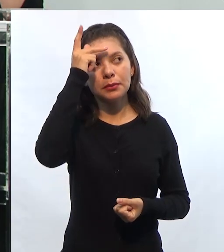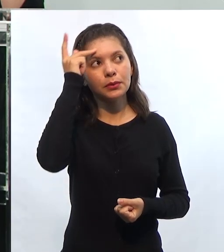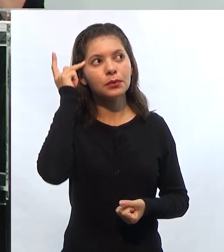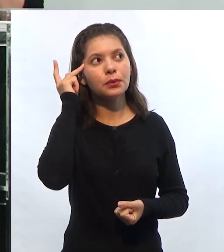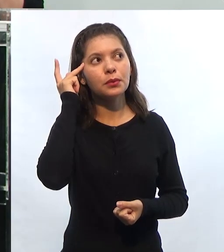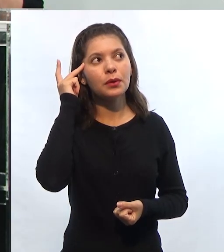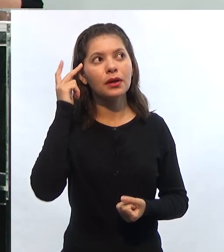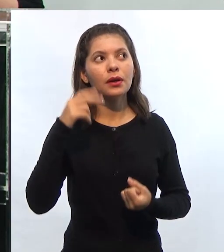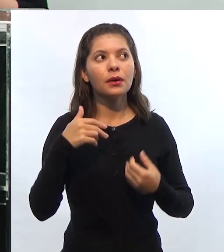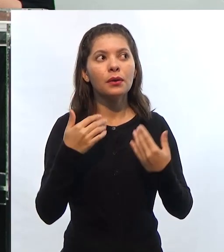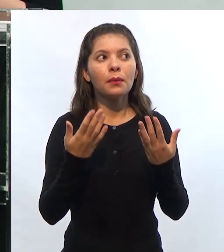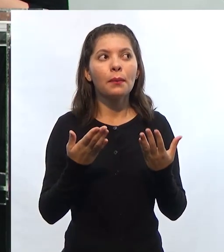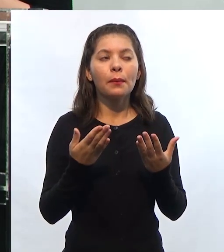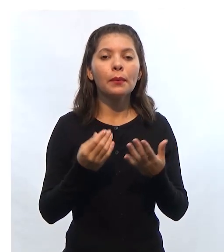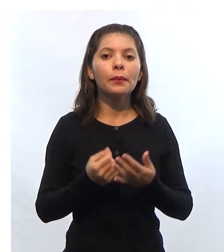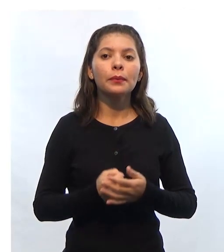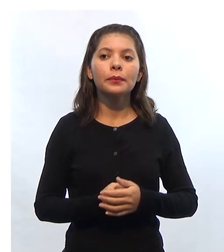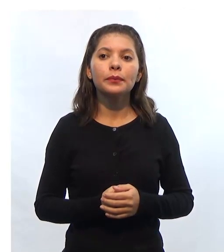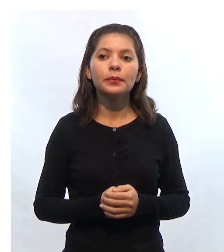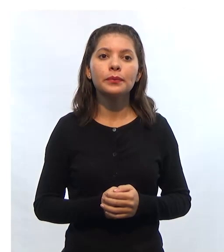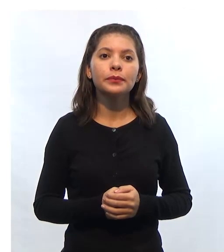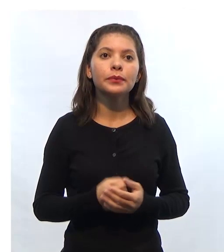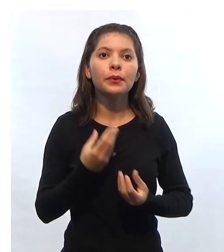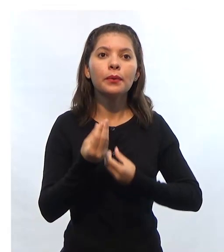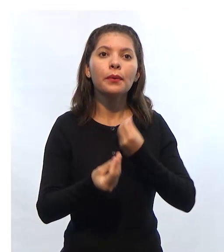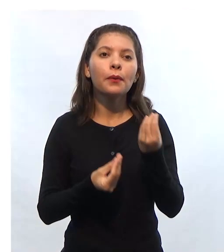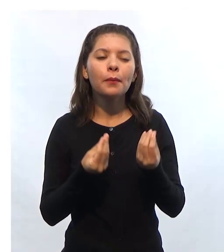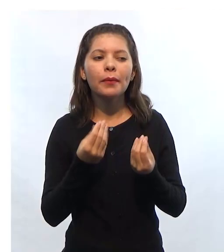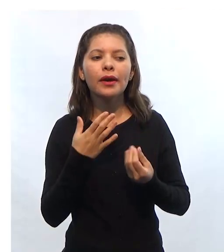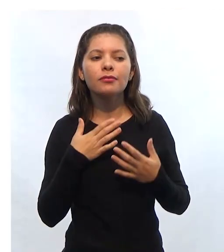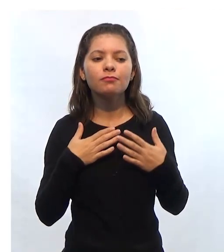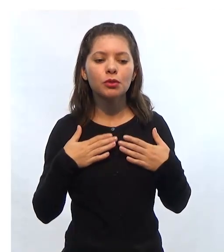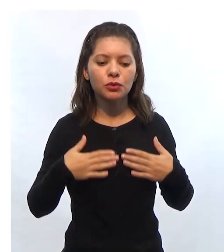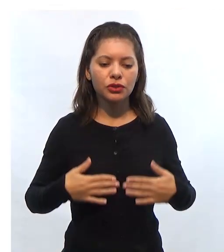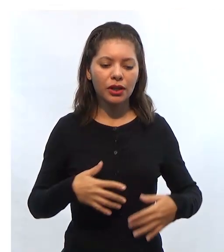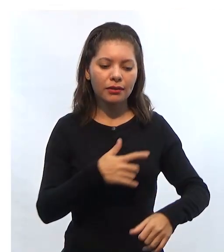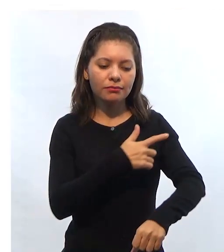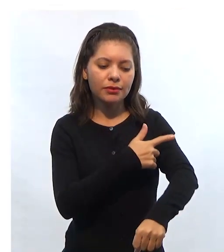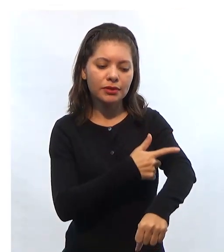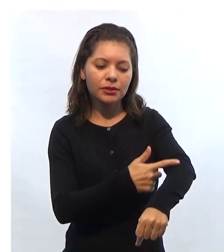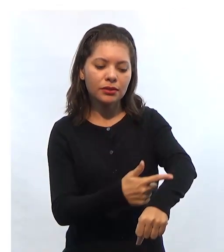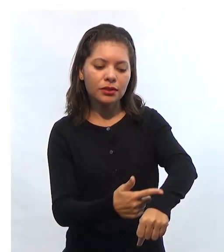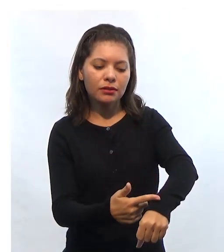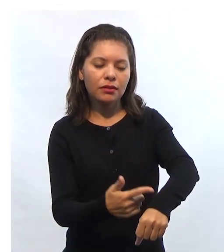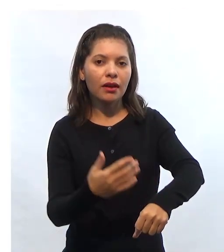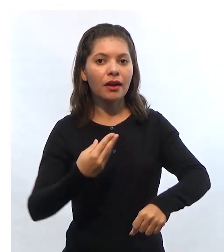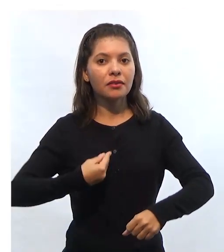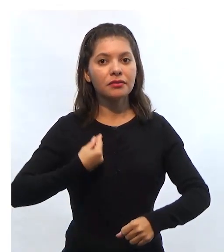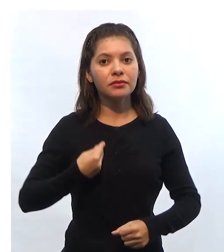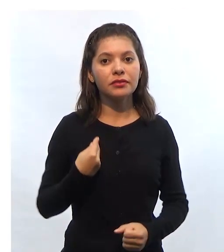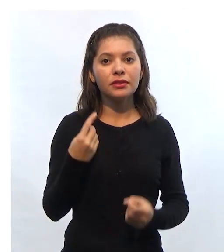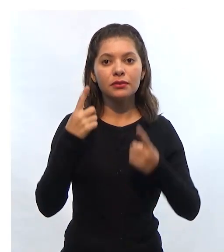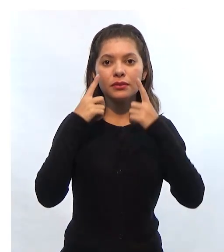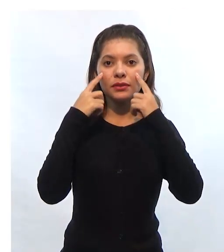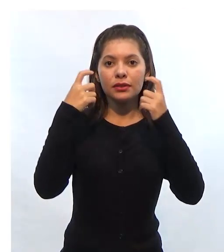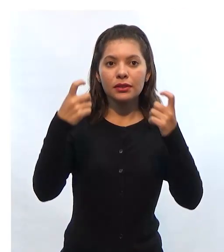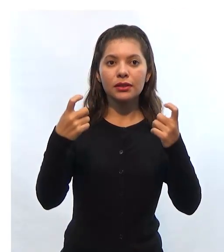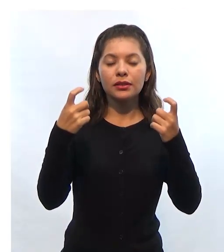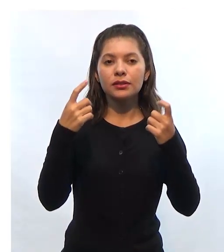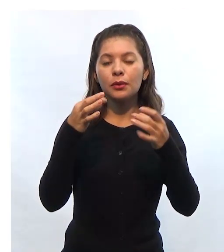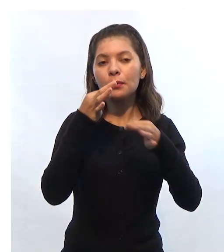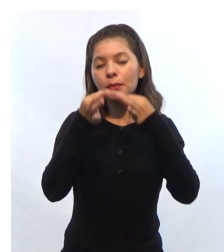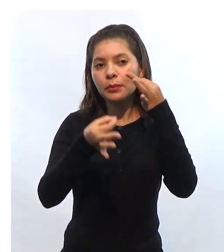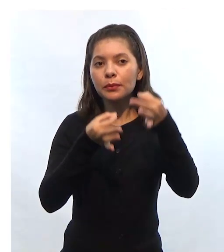dela, né? Como é que é a personalidade dela, como é o estilo de vida, os